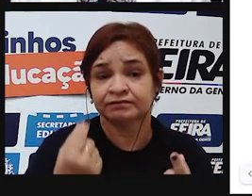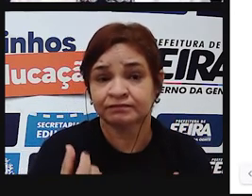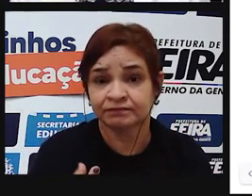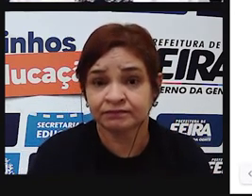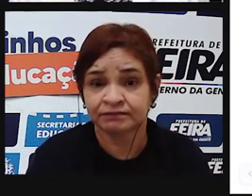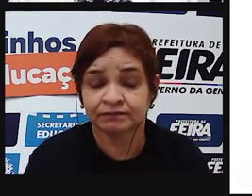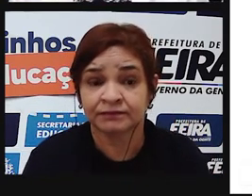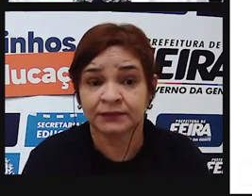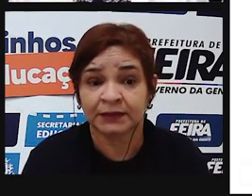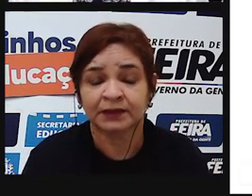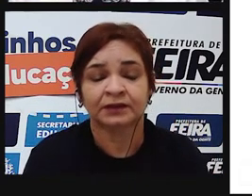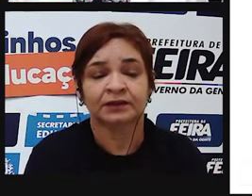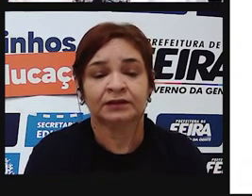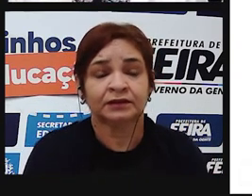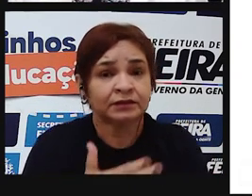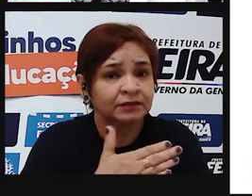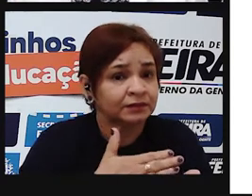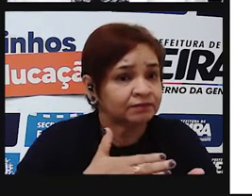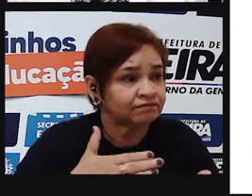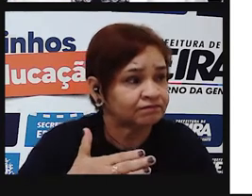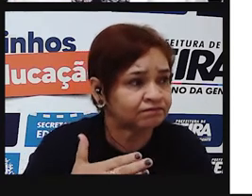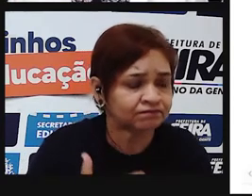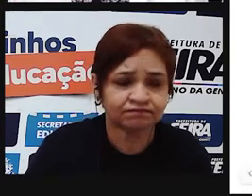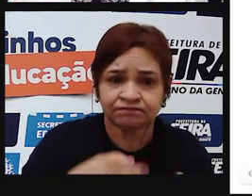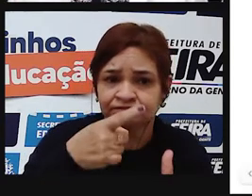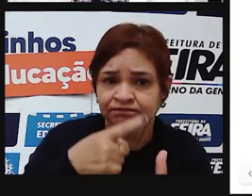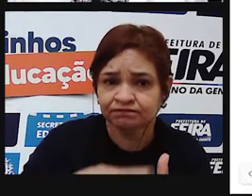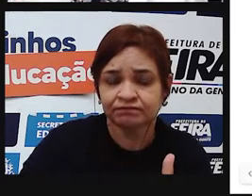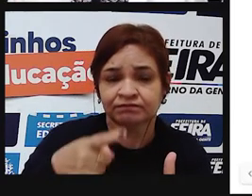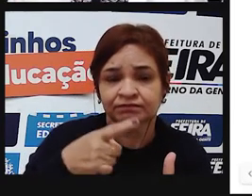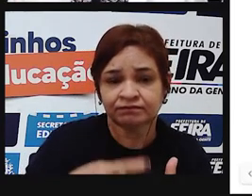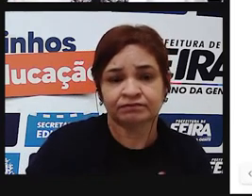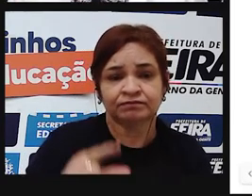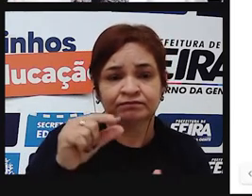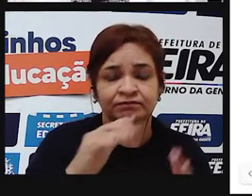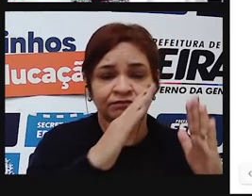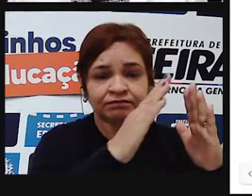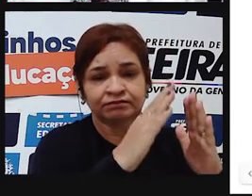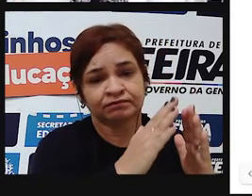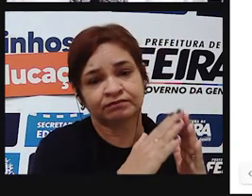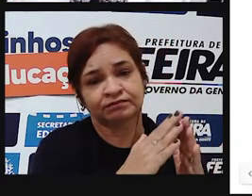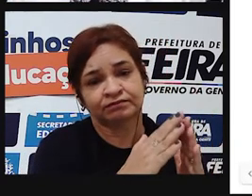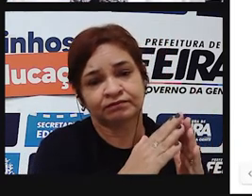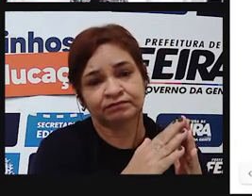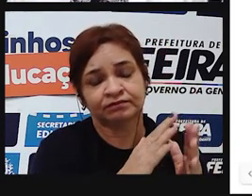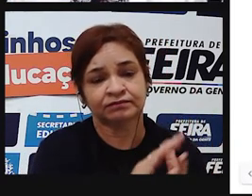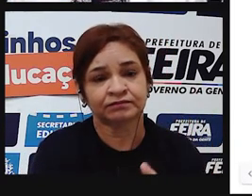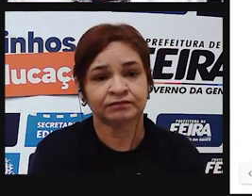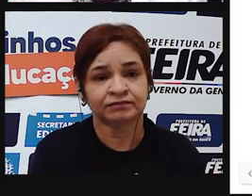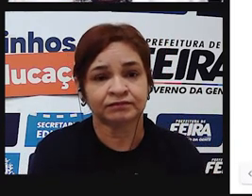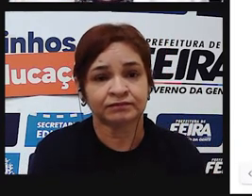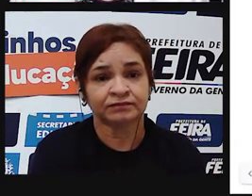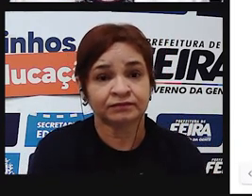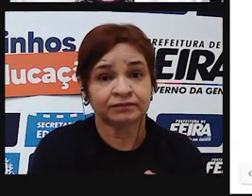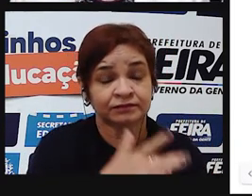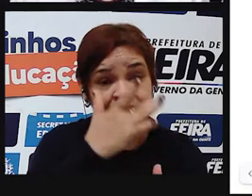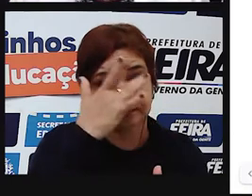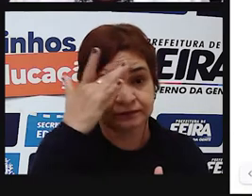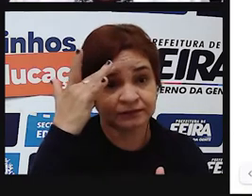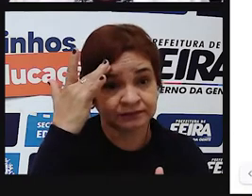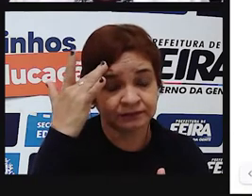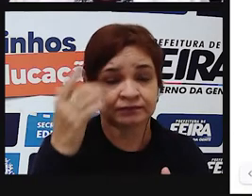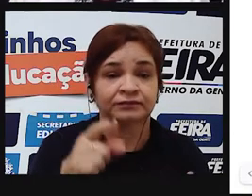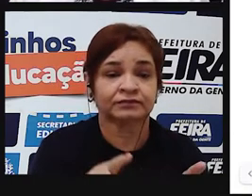crise completa e terrível. Há poucas casas para os humildes e essas mesmas poucas